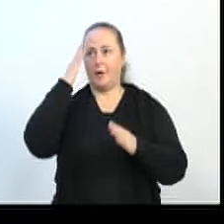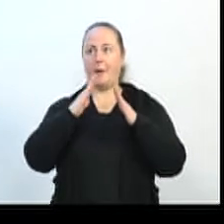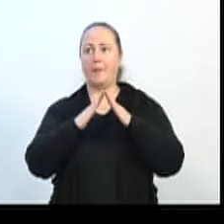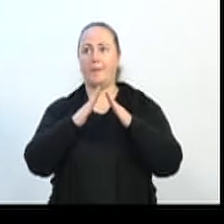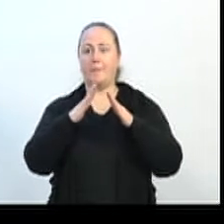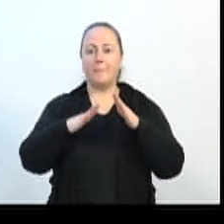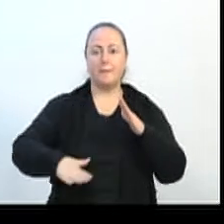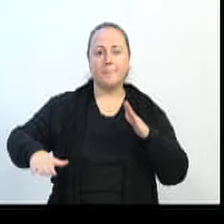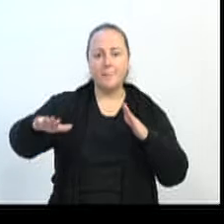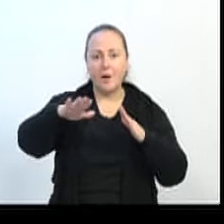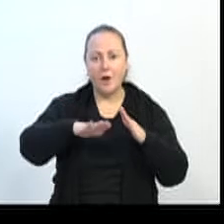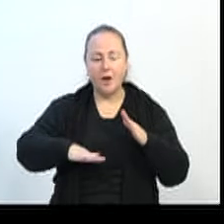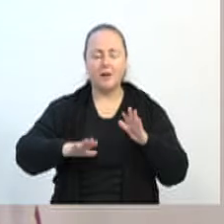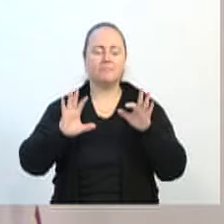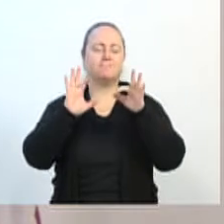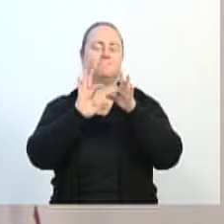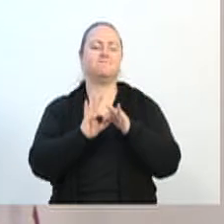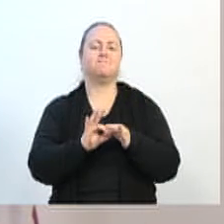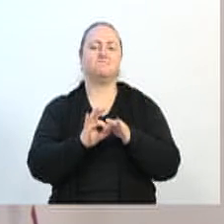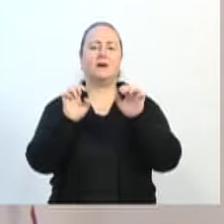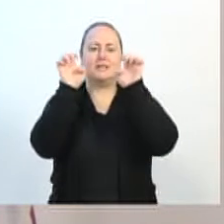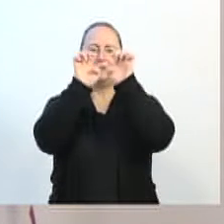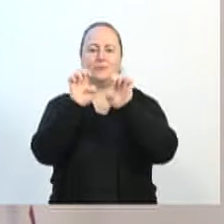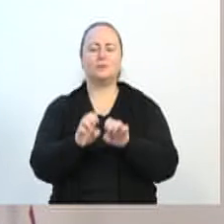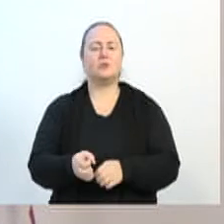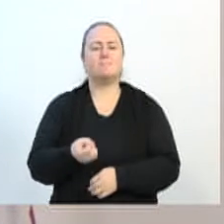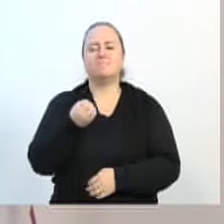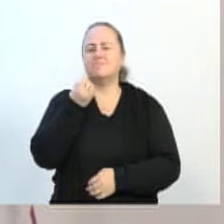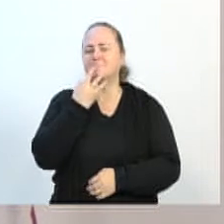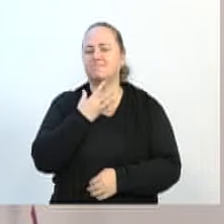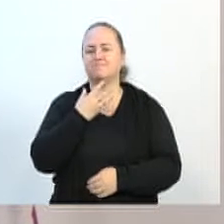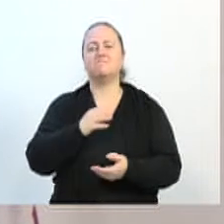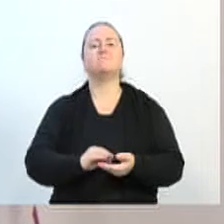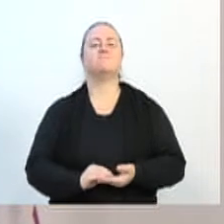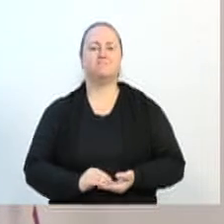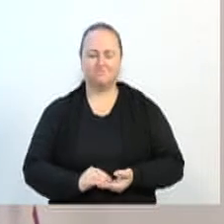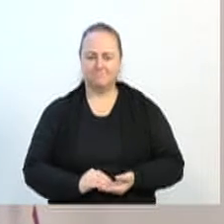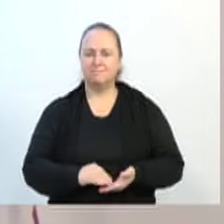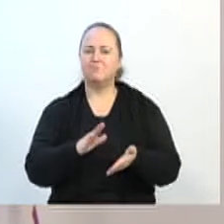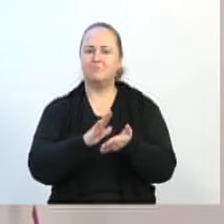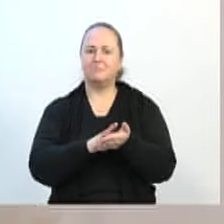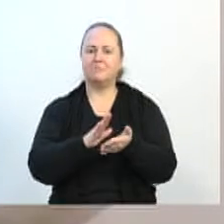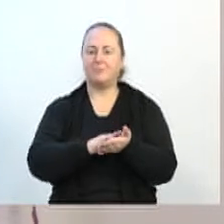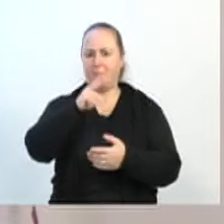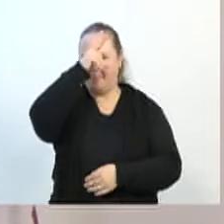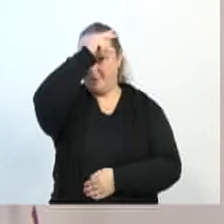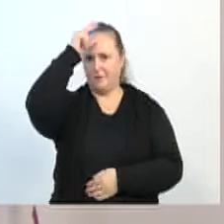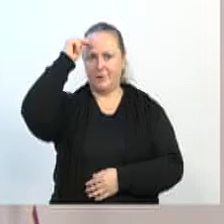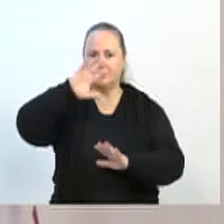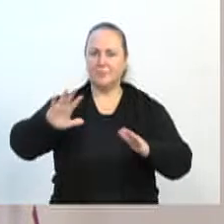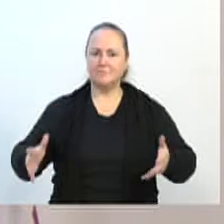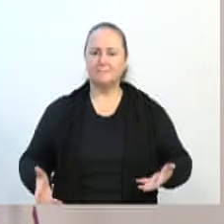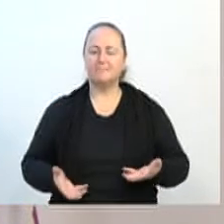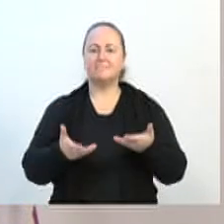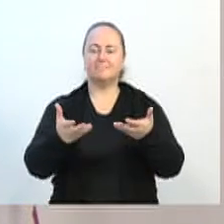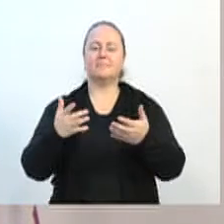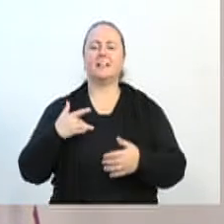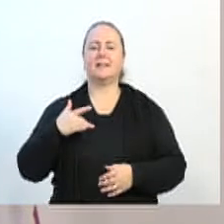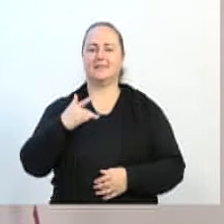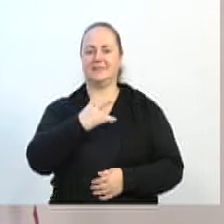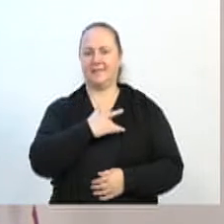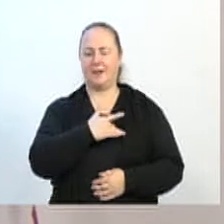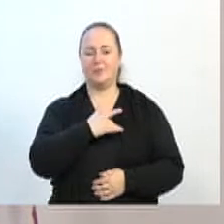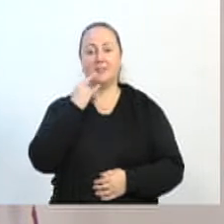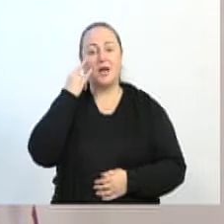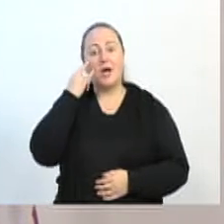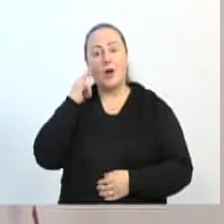agora conta com cerca de 800 metros quadrados. Parabéns ao executivo, que segue trabalhando em prol da saúde da nossa cidade. E agora, por